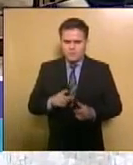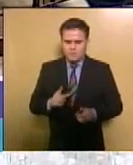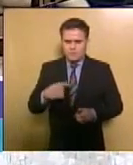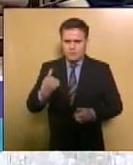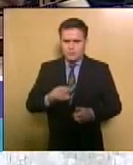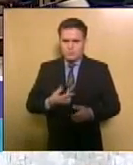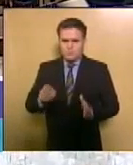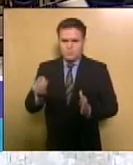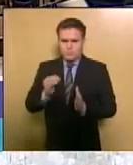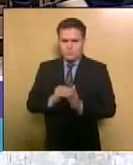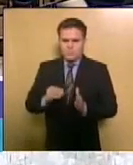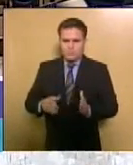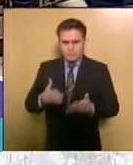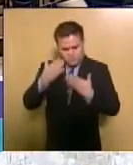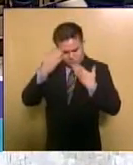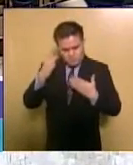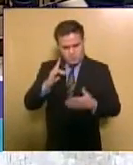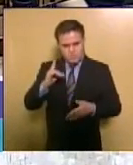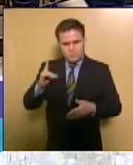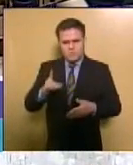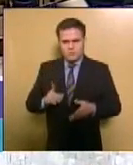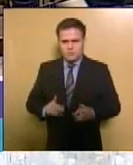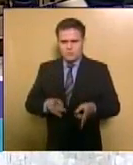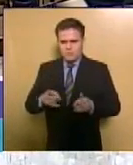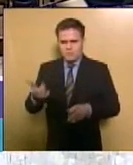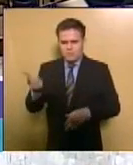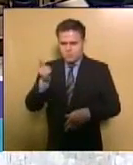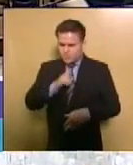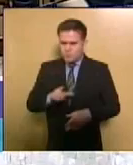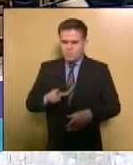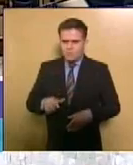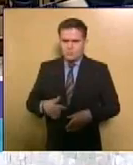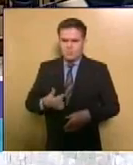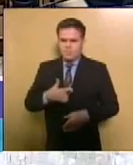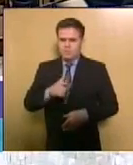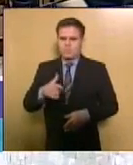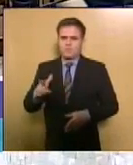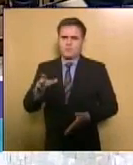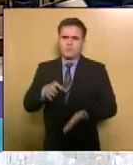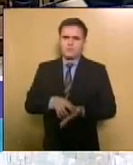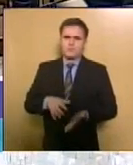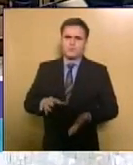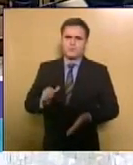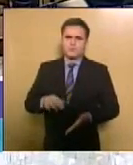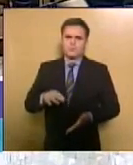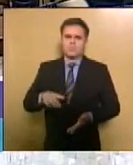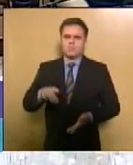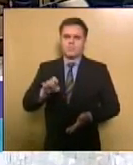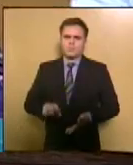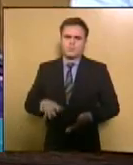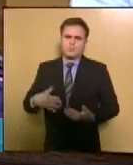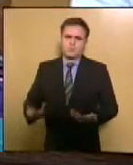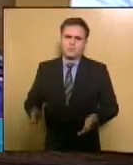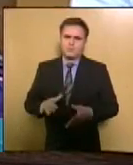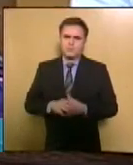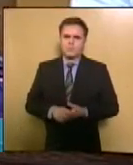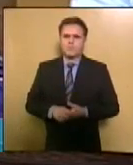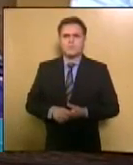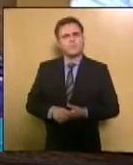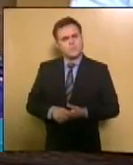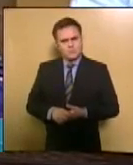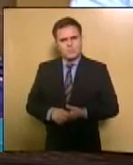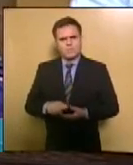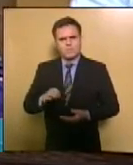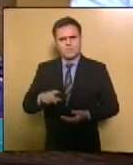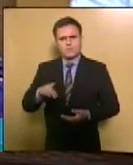implementamos aqui graças a Deus estamos conseguindo colocar outros núcleos do projeto acorde que é um projeto que vem dando muito certo de mediação de